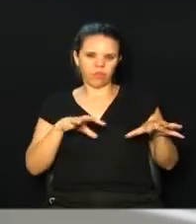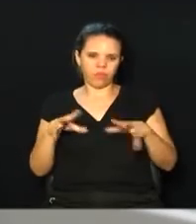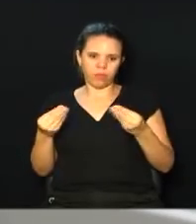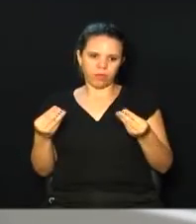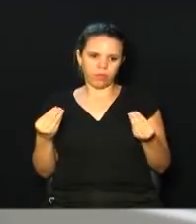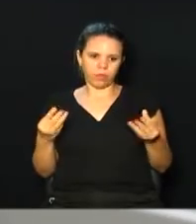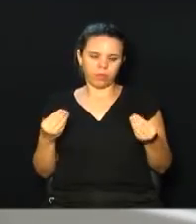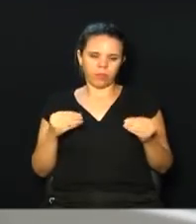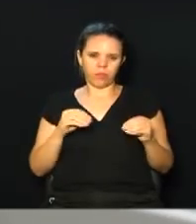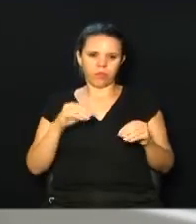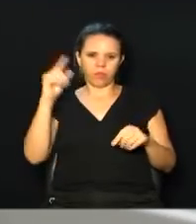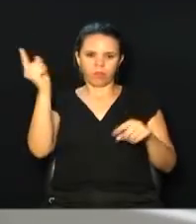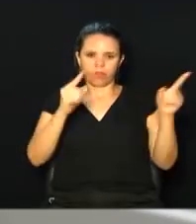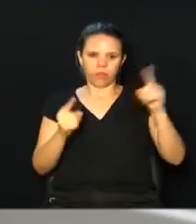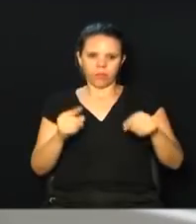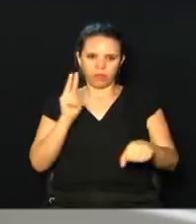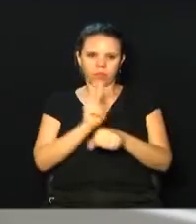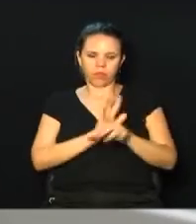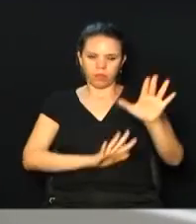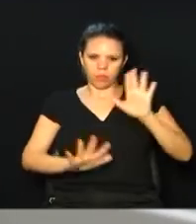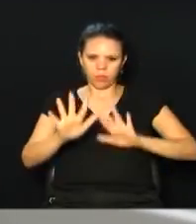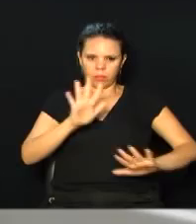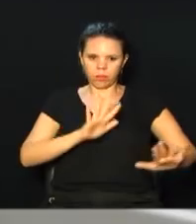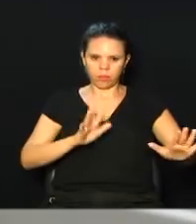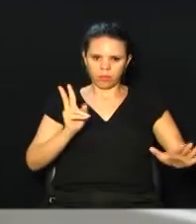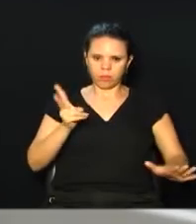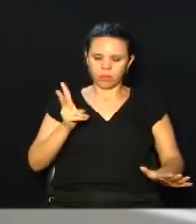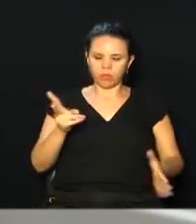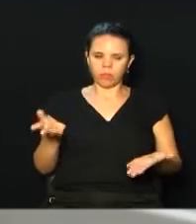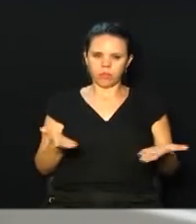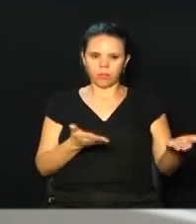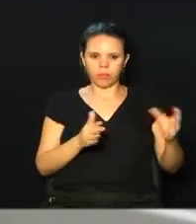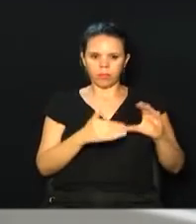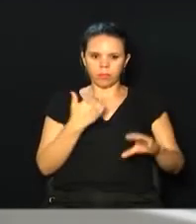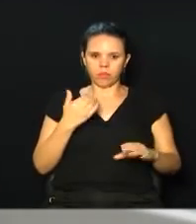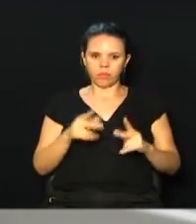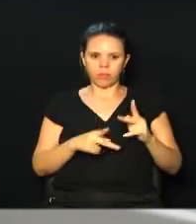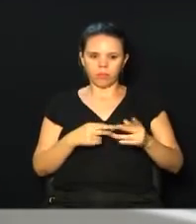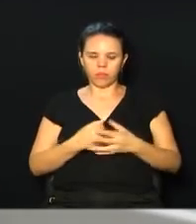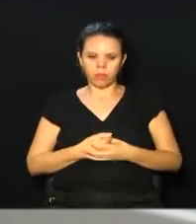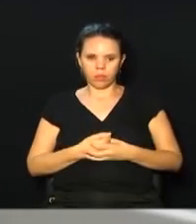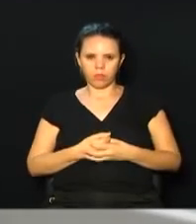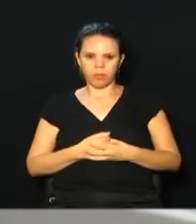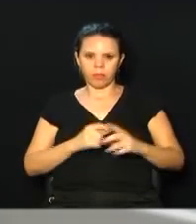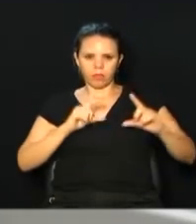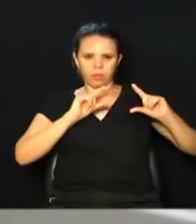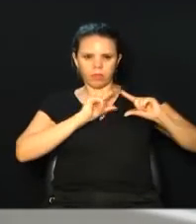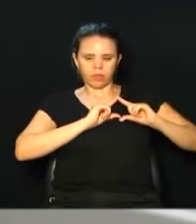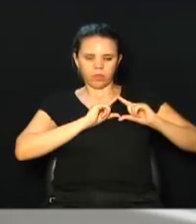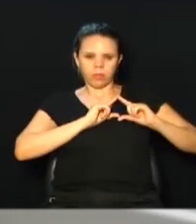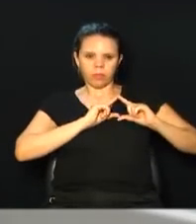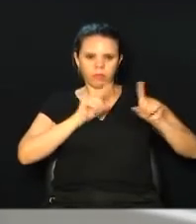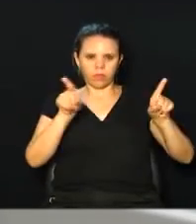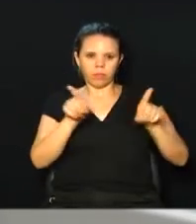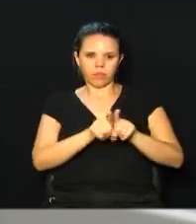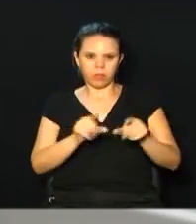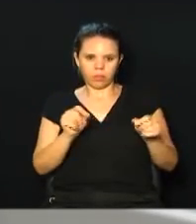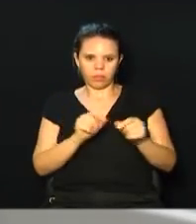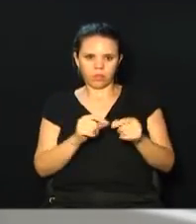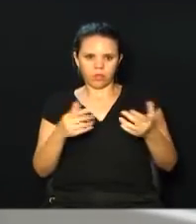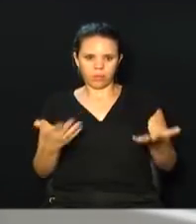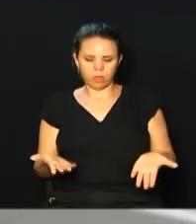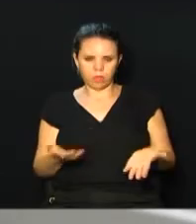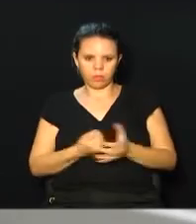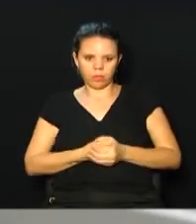muito, trovoada, se proteja. A gente sempre recebe essas mensagens da Defesa Civil para também fazer